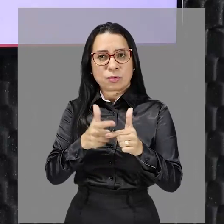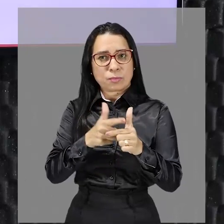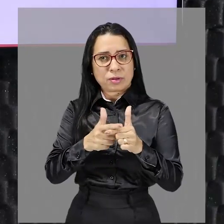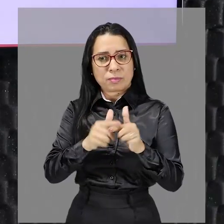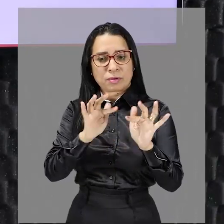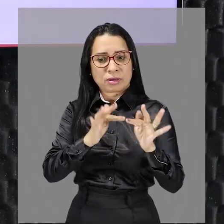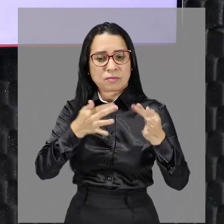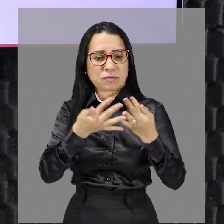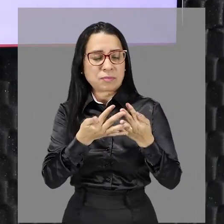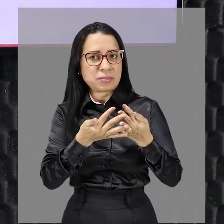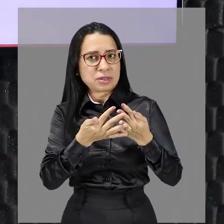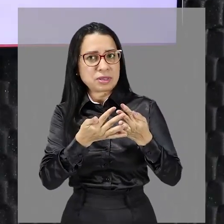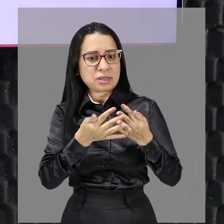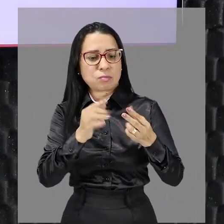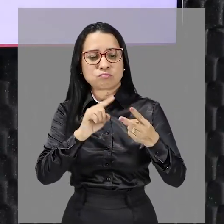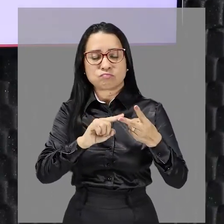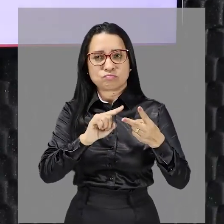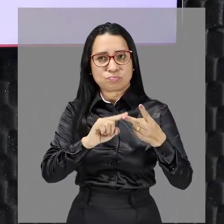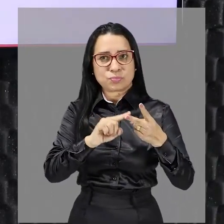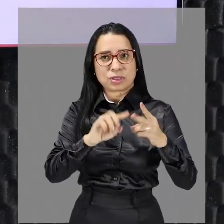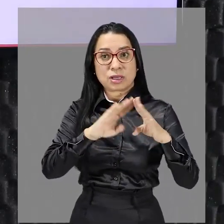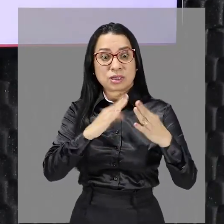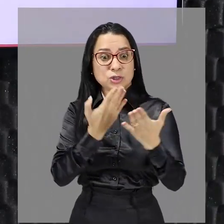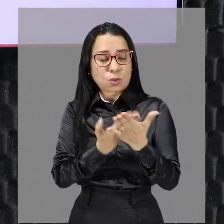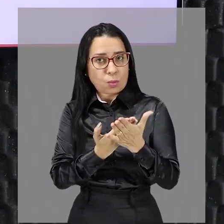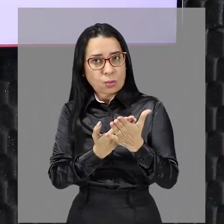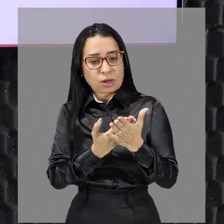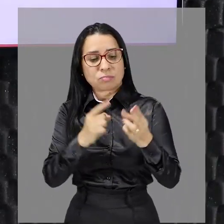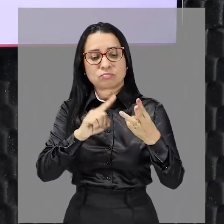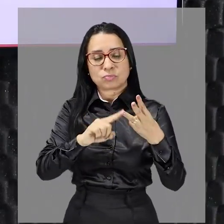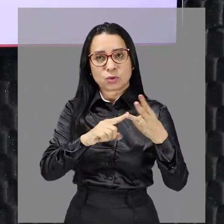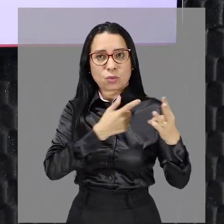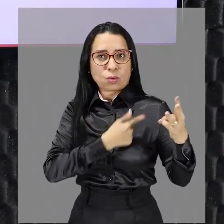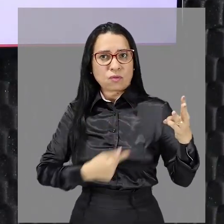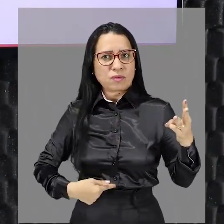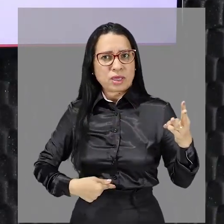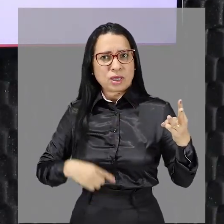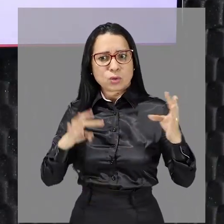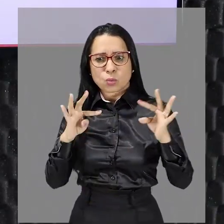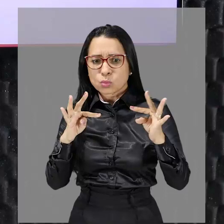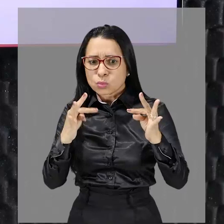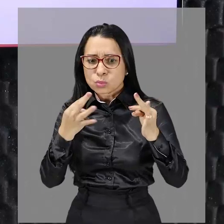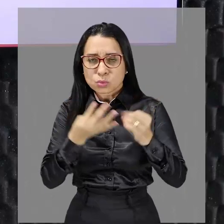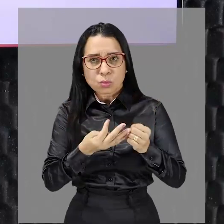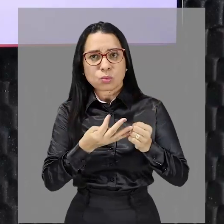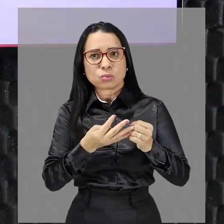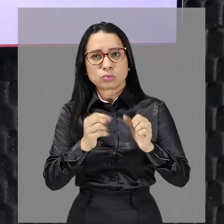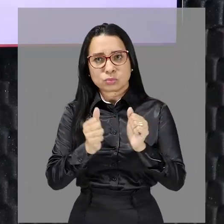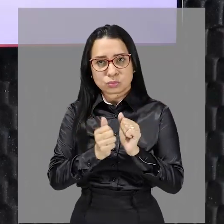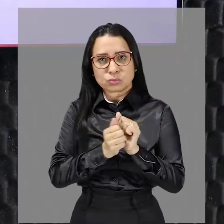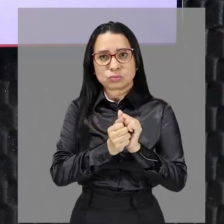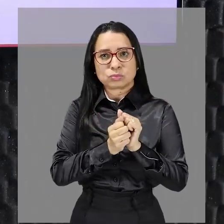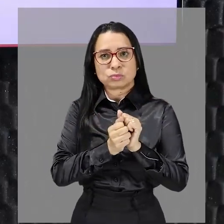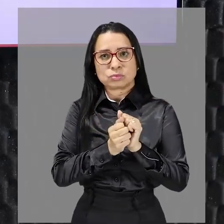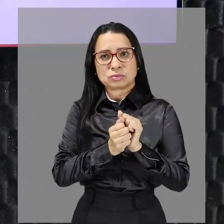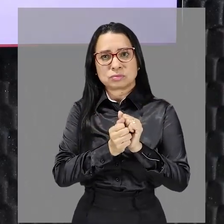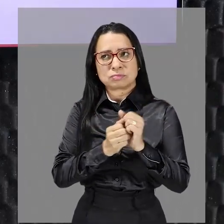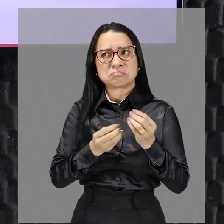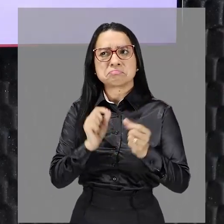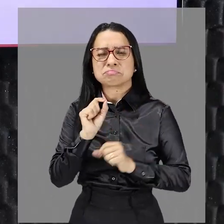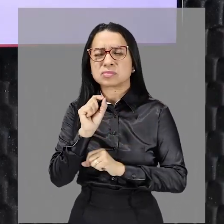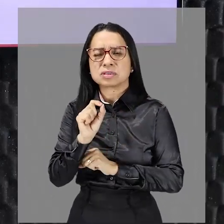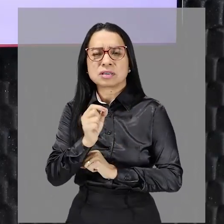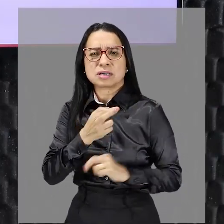em parceria? Quem seria responsável por resolver esta demanda? E ainda como este problema